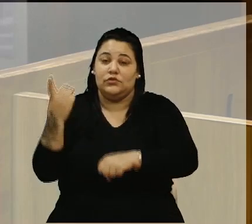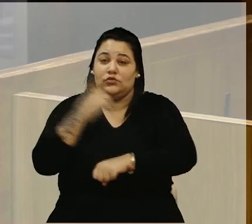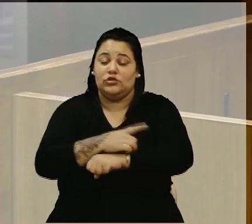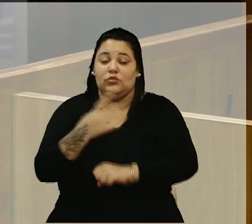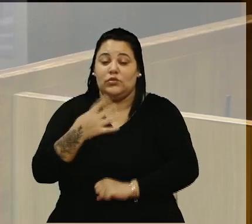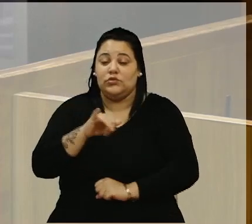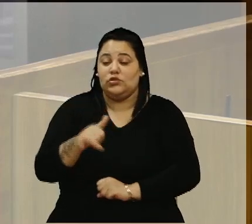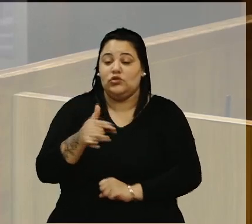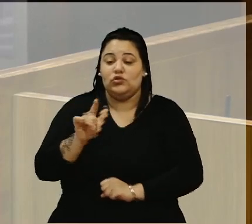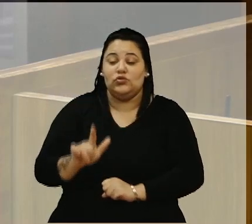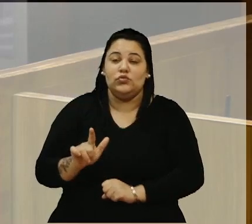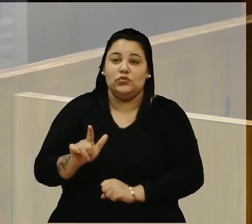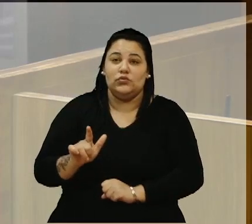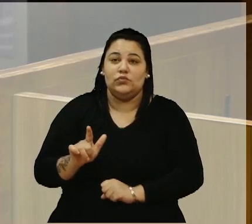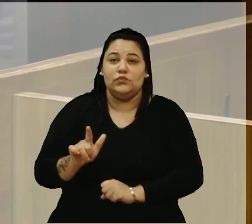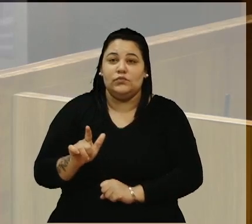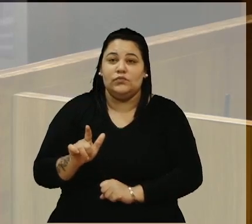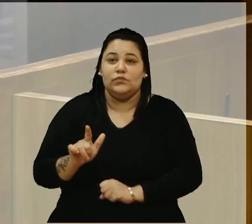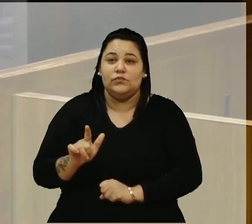nós estaremos